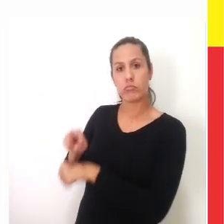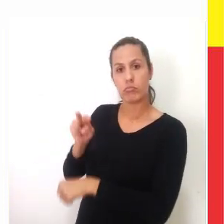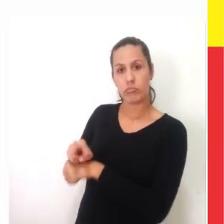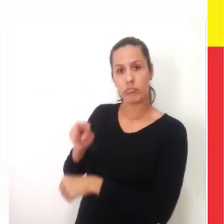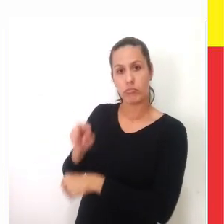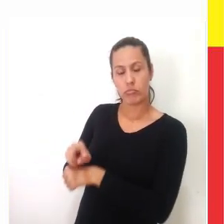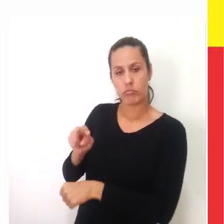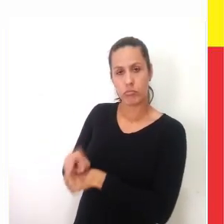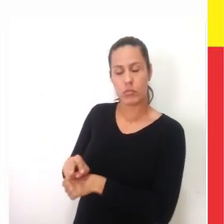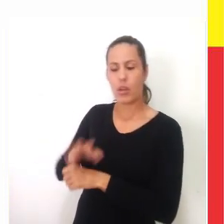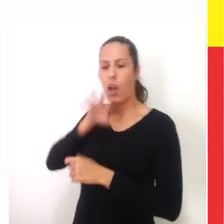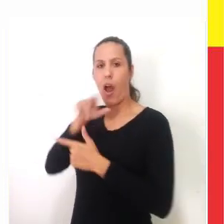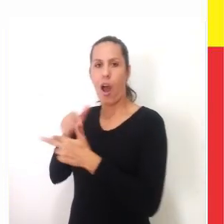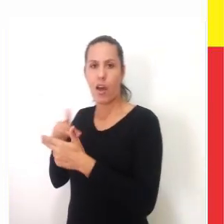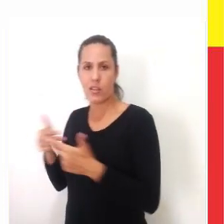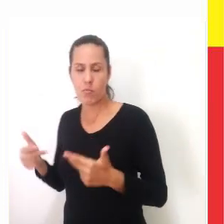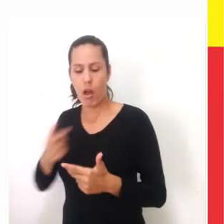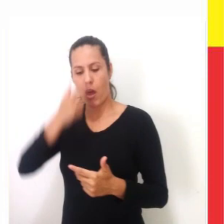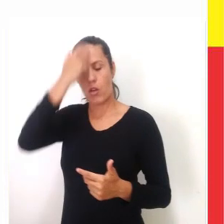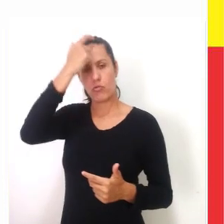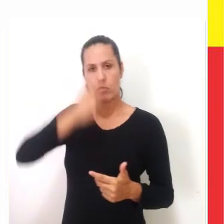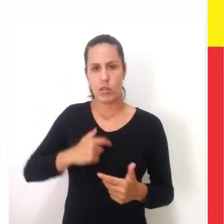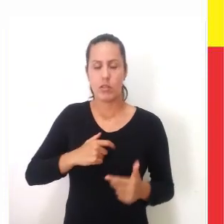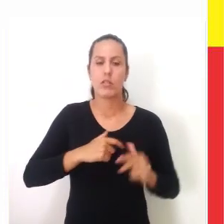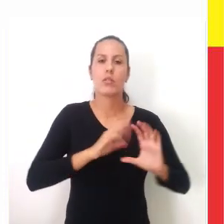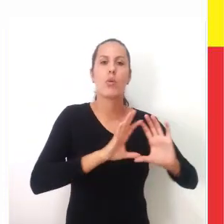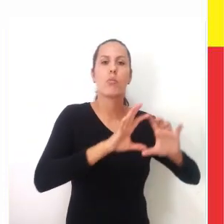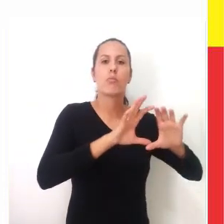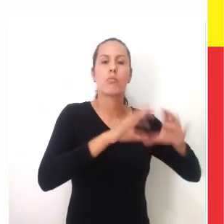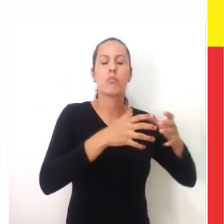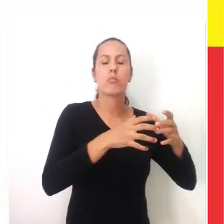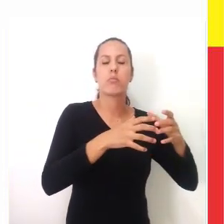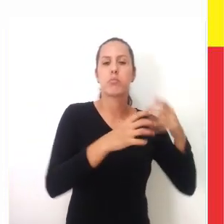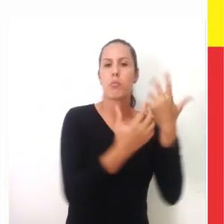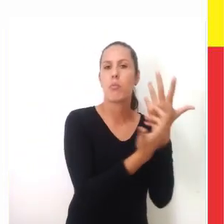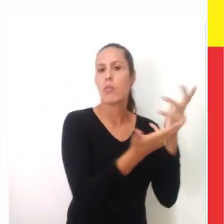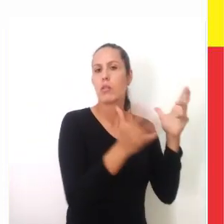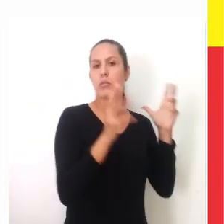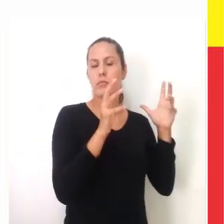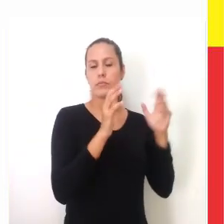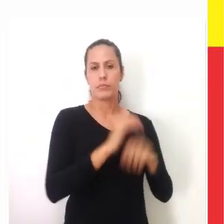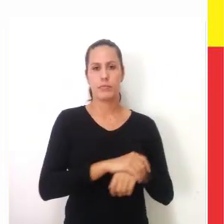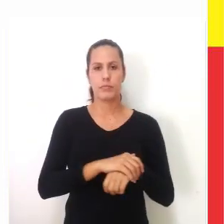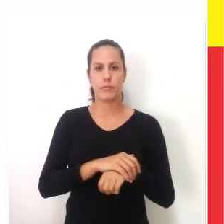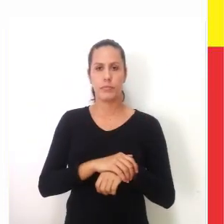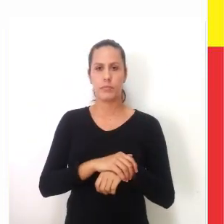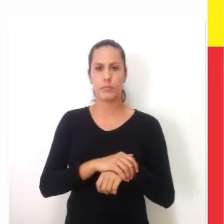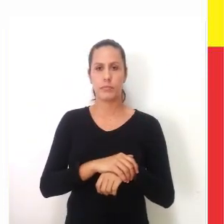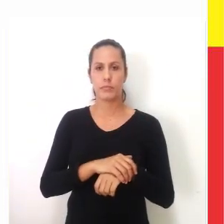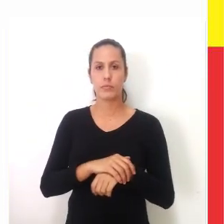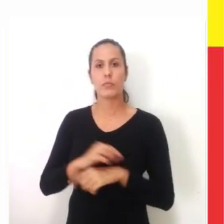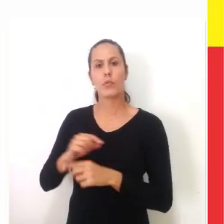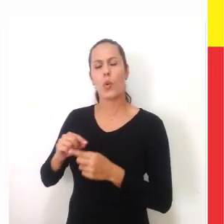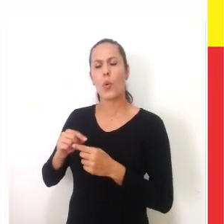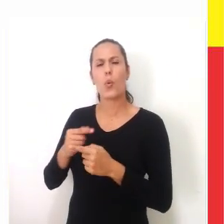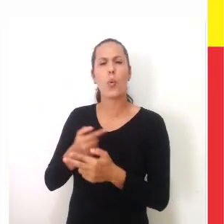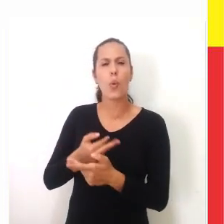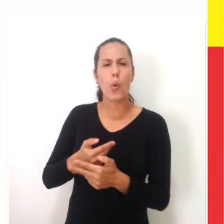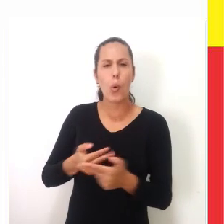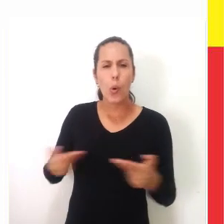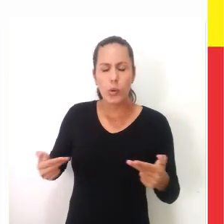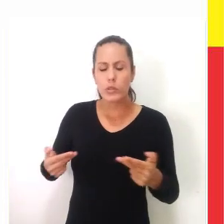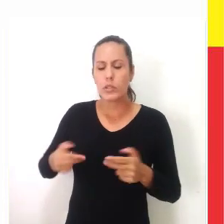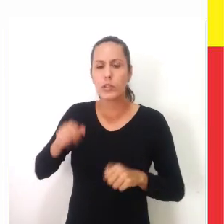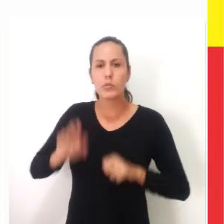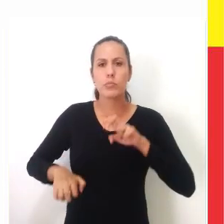de animais, plantas ou outros seres, com moldes, partes,